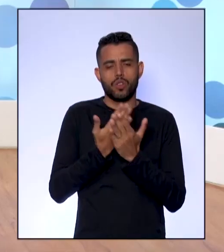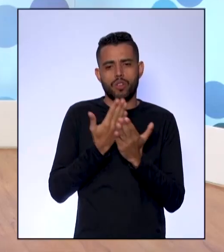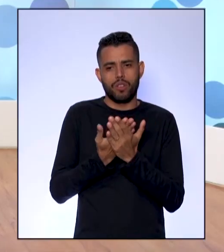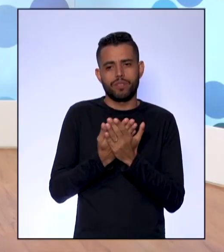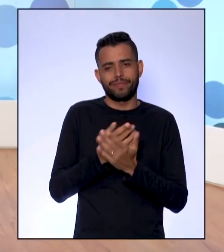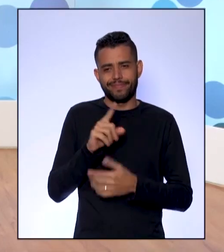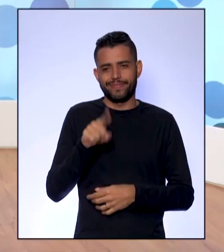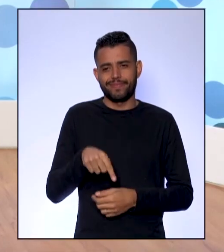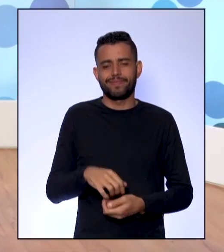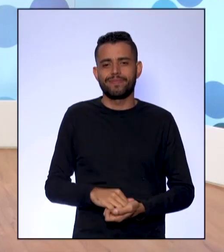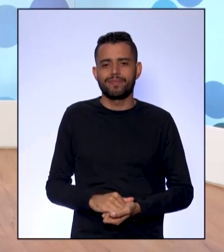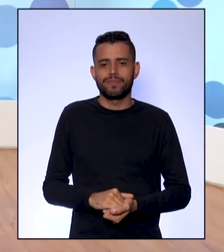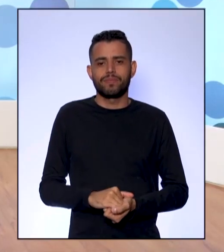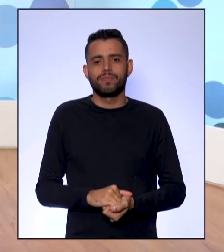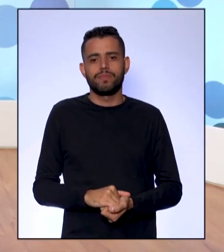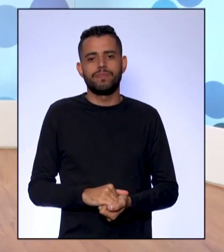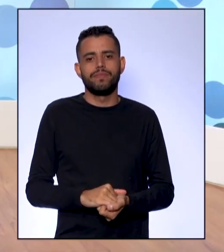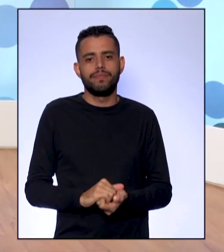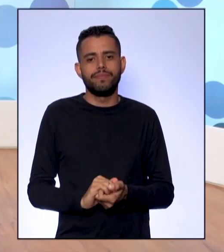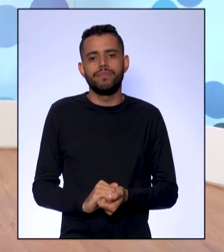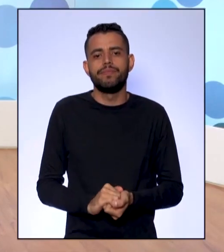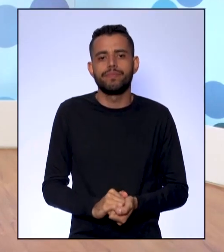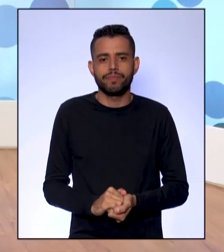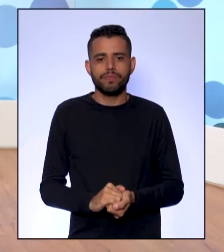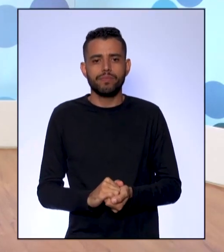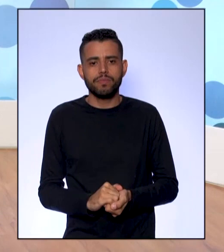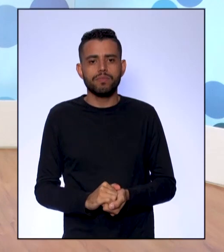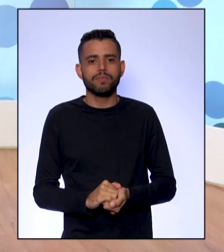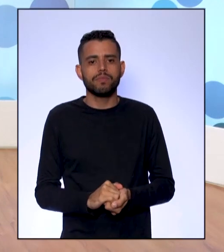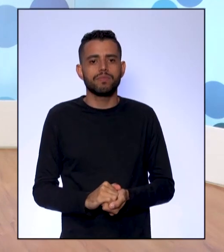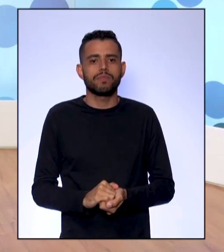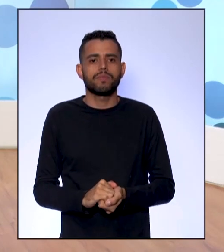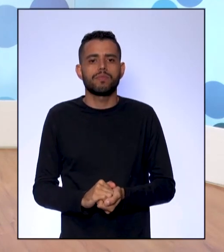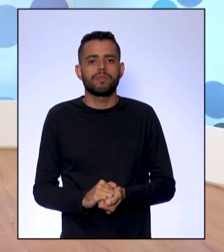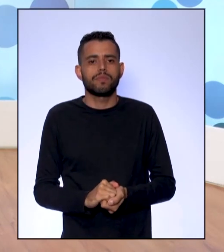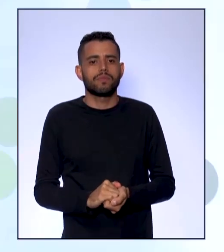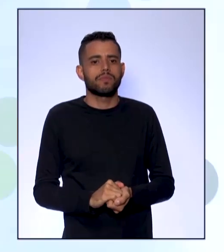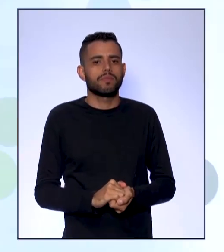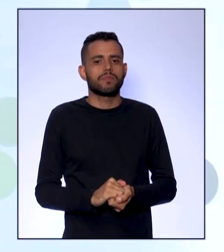né? Tá? Sempre. Então, assim,